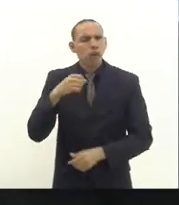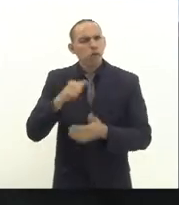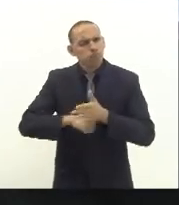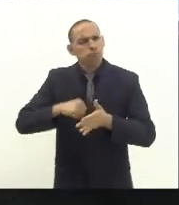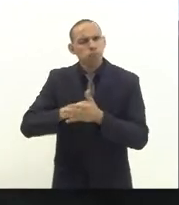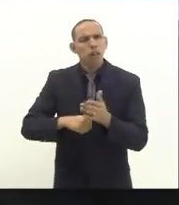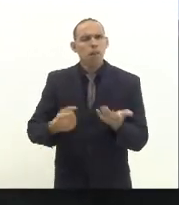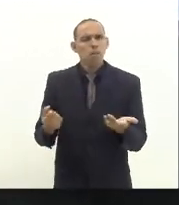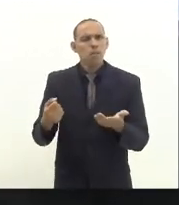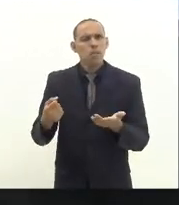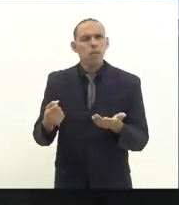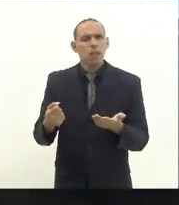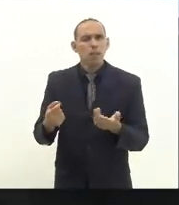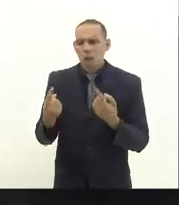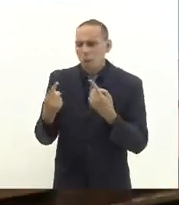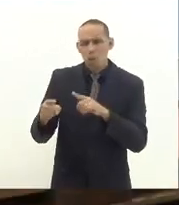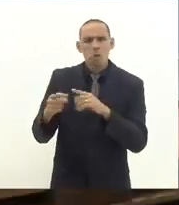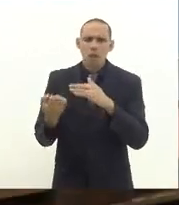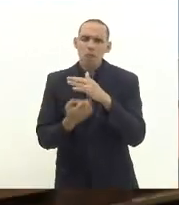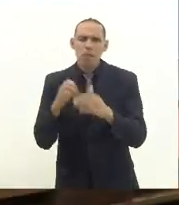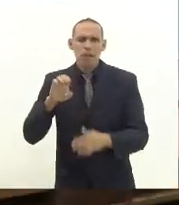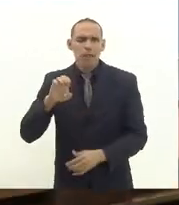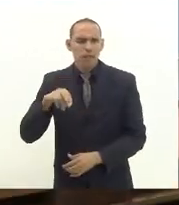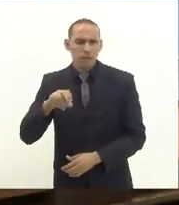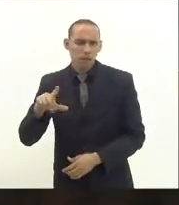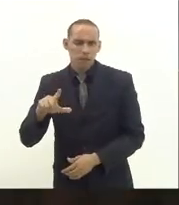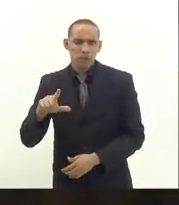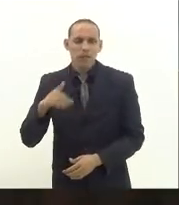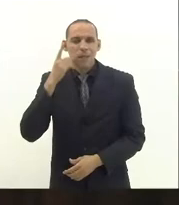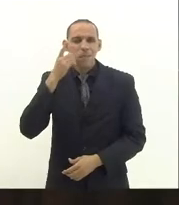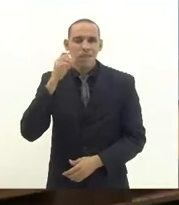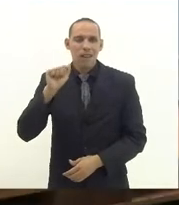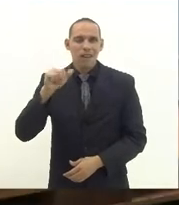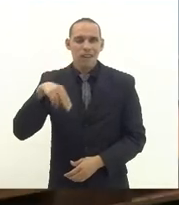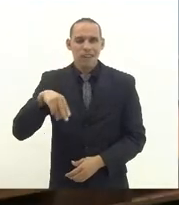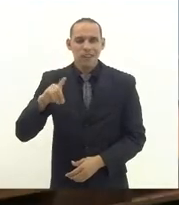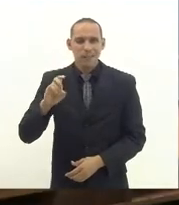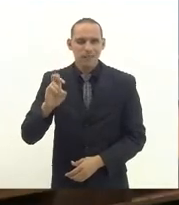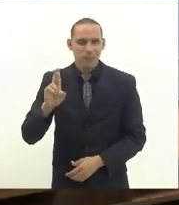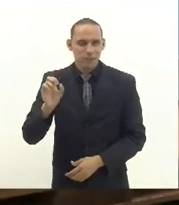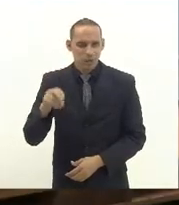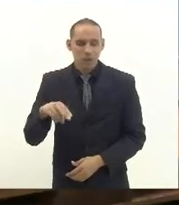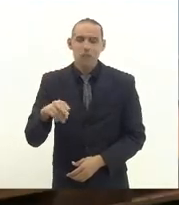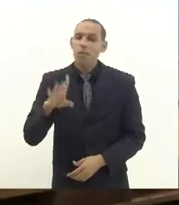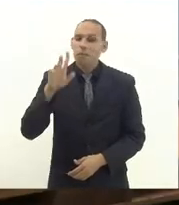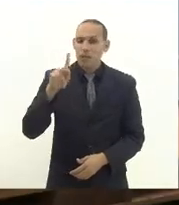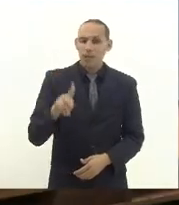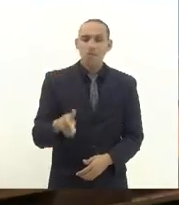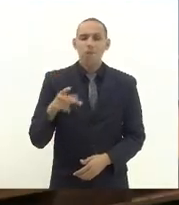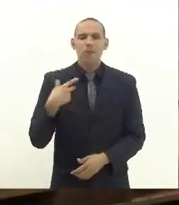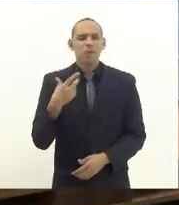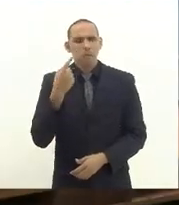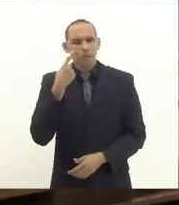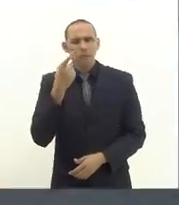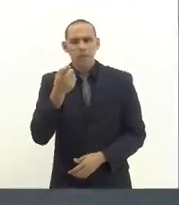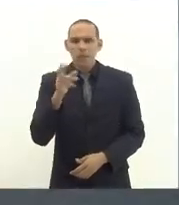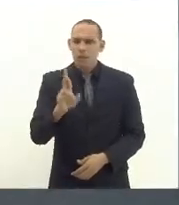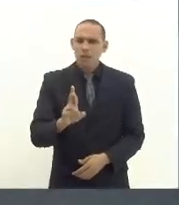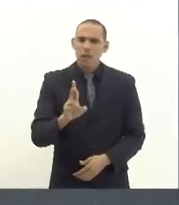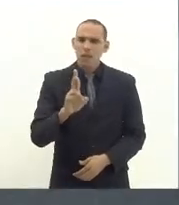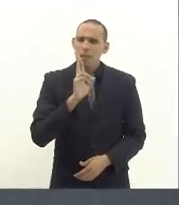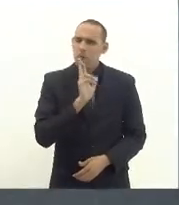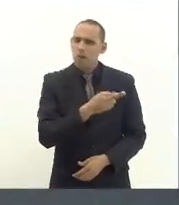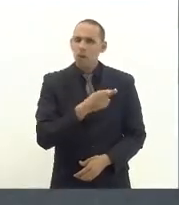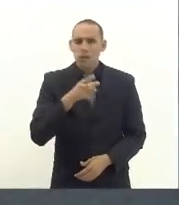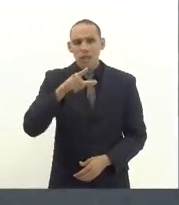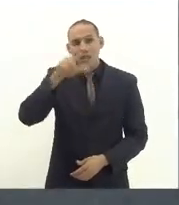acontecer empresa horrível que é não captado Anderson Moraes se o presidente eu vi que o senhor respondeu o